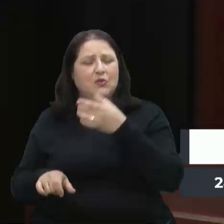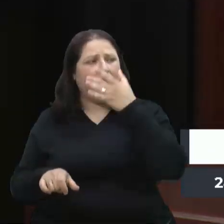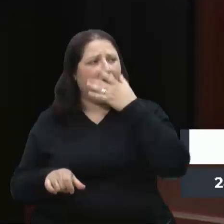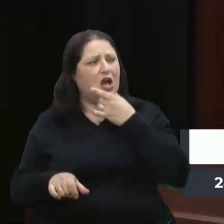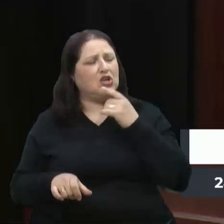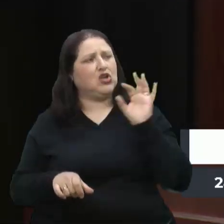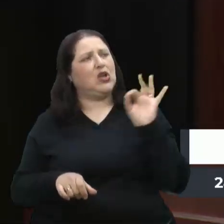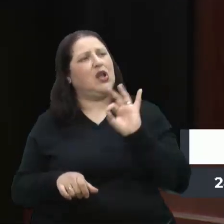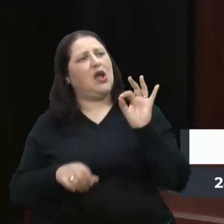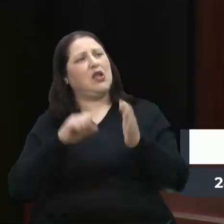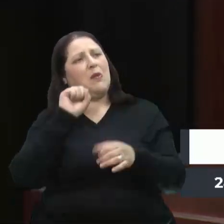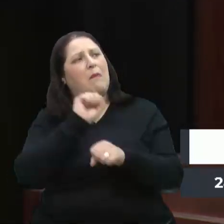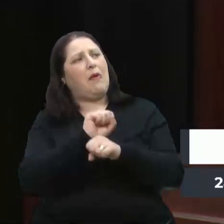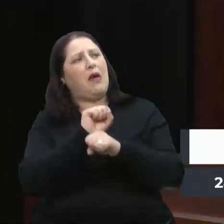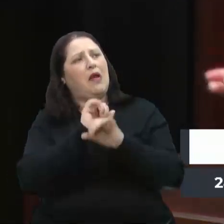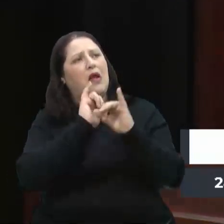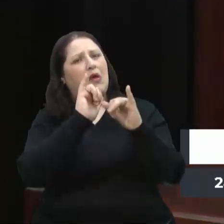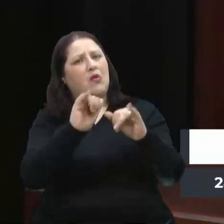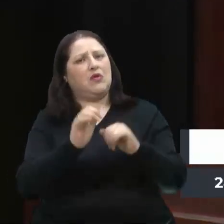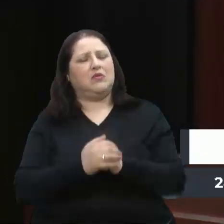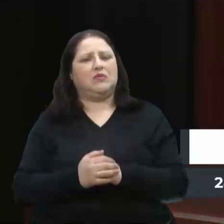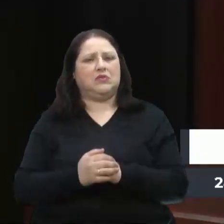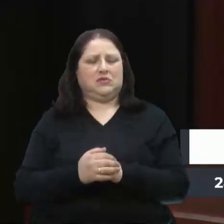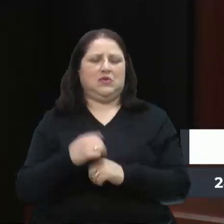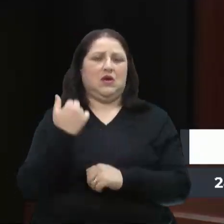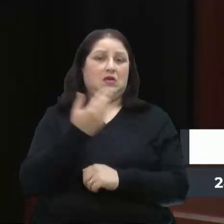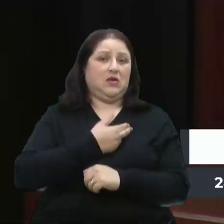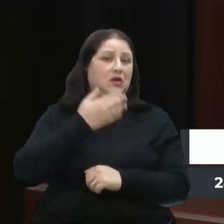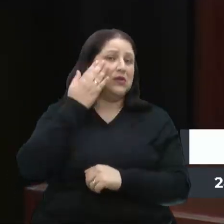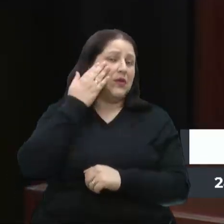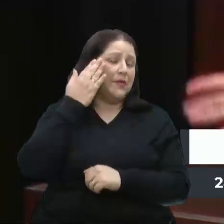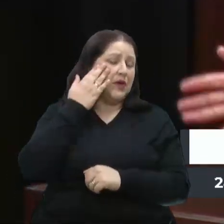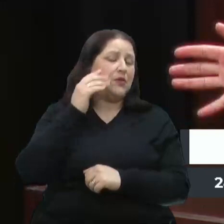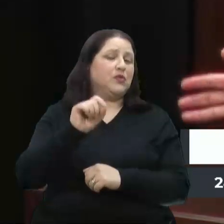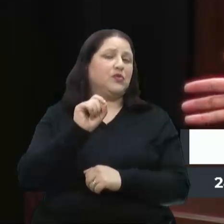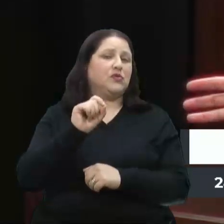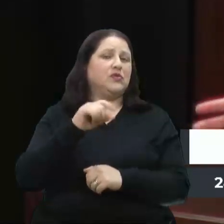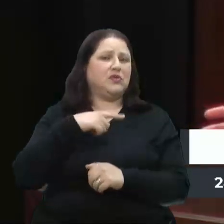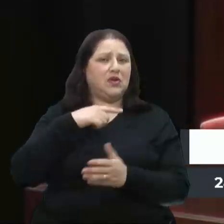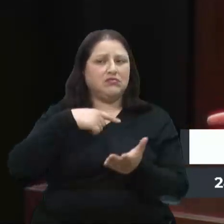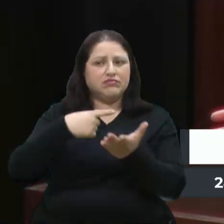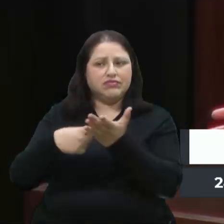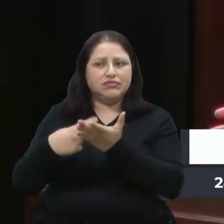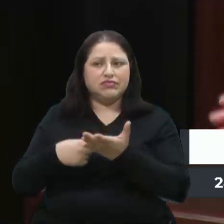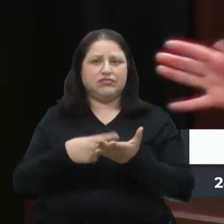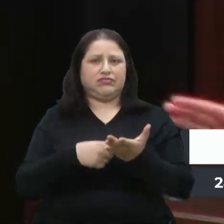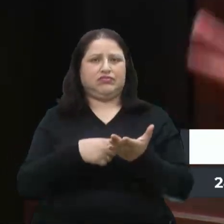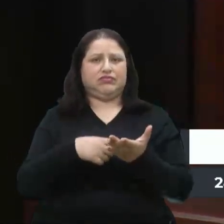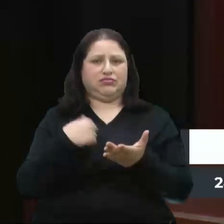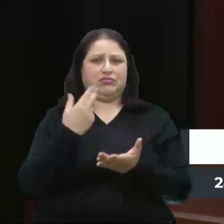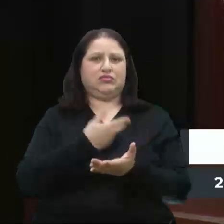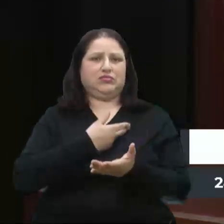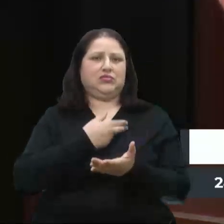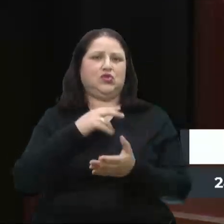haveria paralisação. A gente sabe, de comum acordo entre nós,